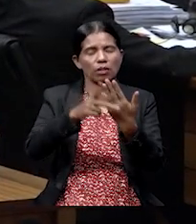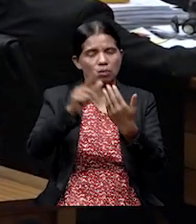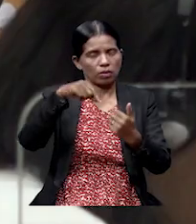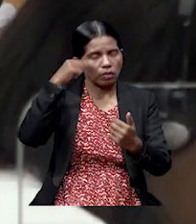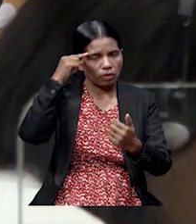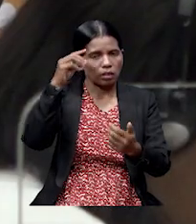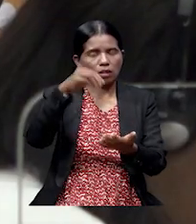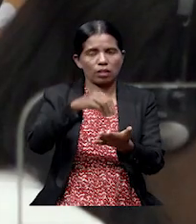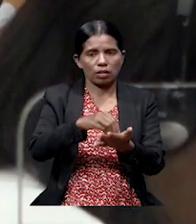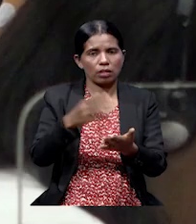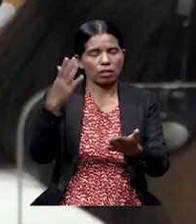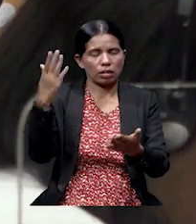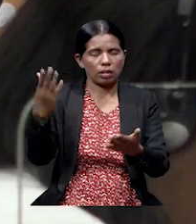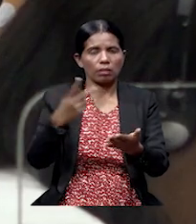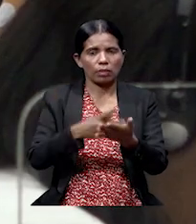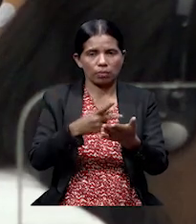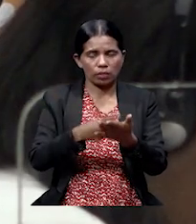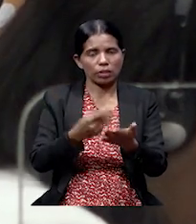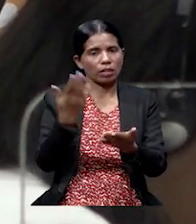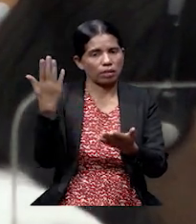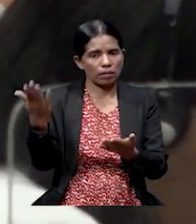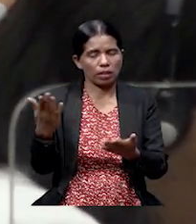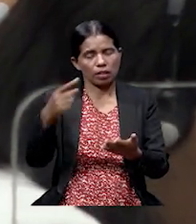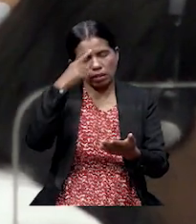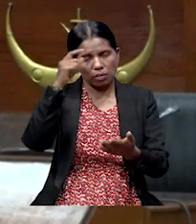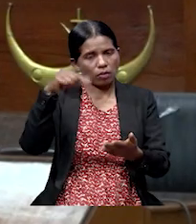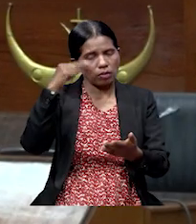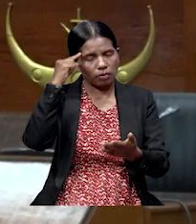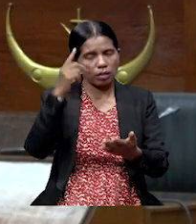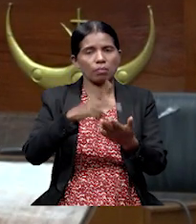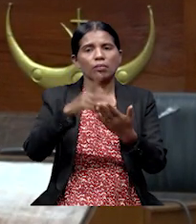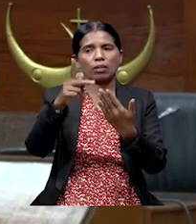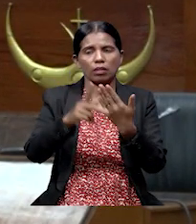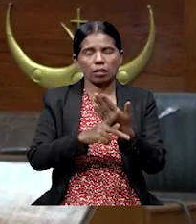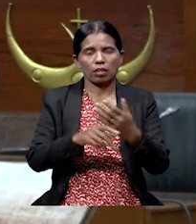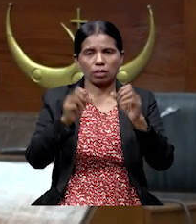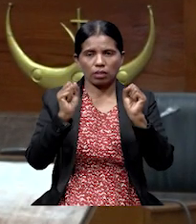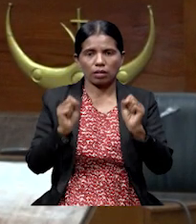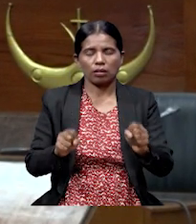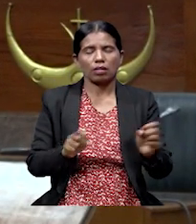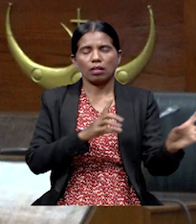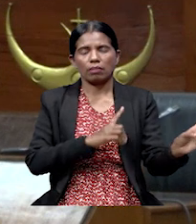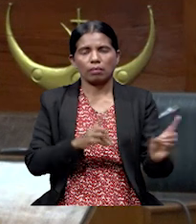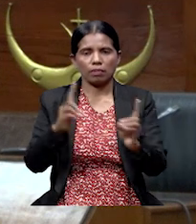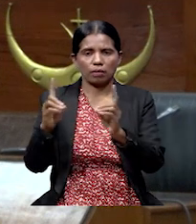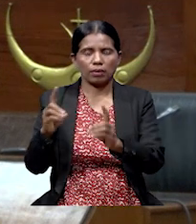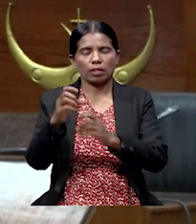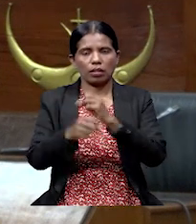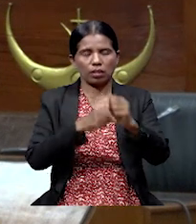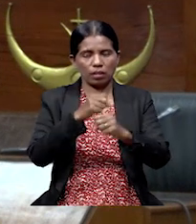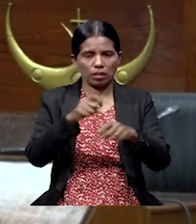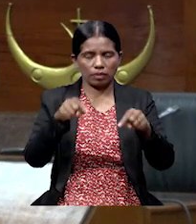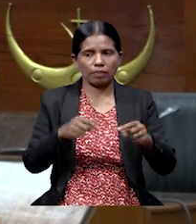nebe traça ona e a proposta refere, tamba governo nota programa hirakne merece atu implementa e atinangne.